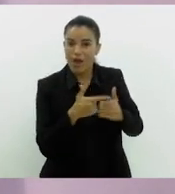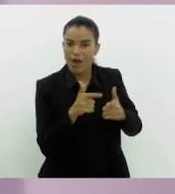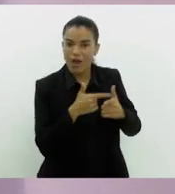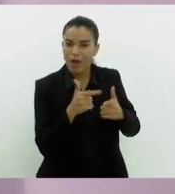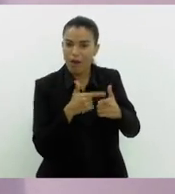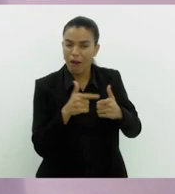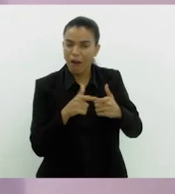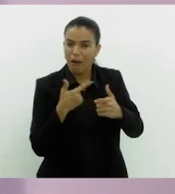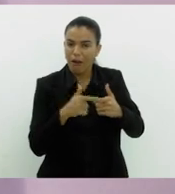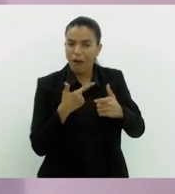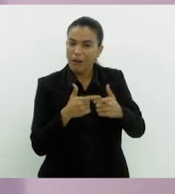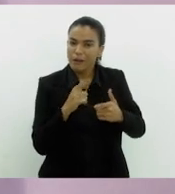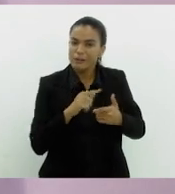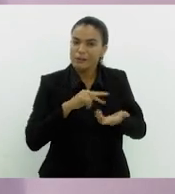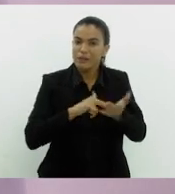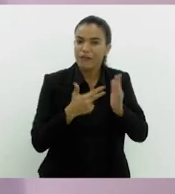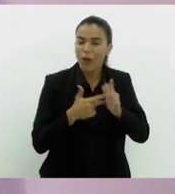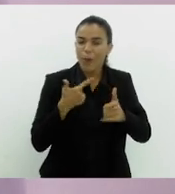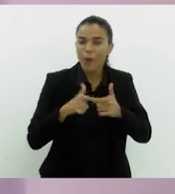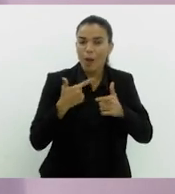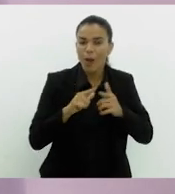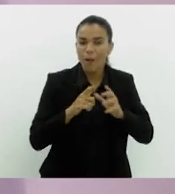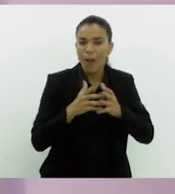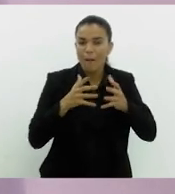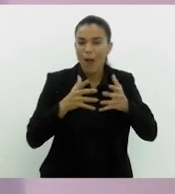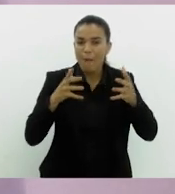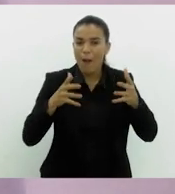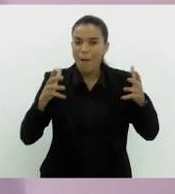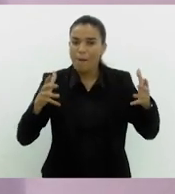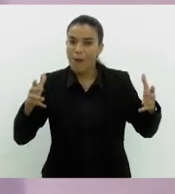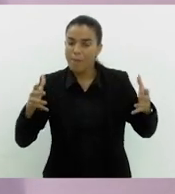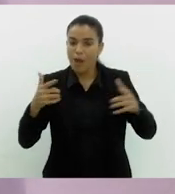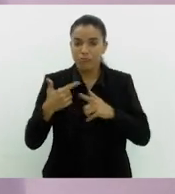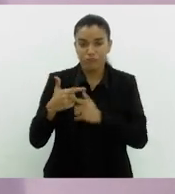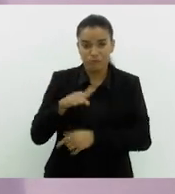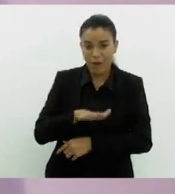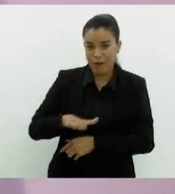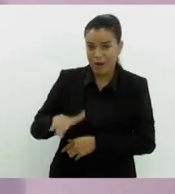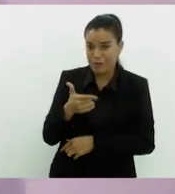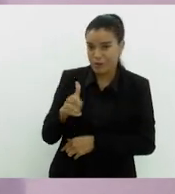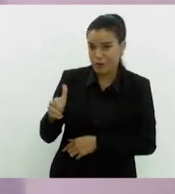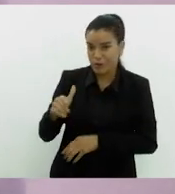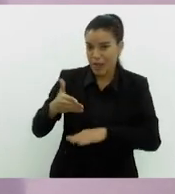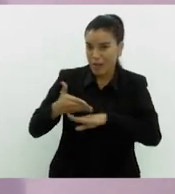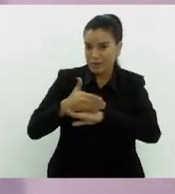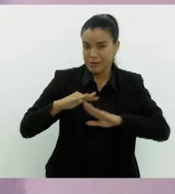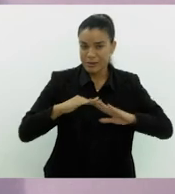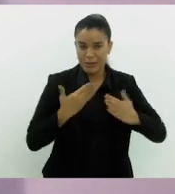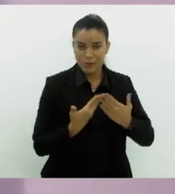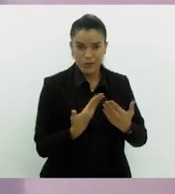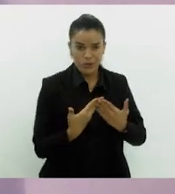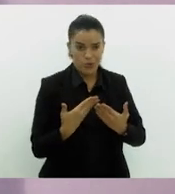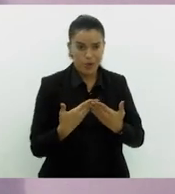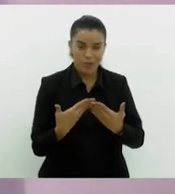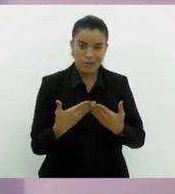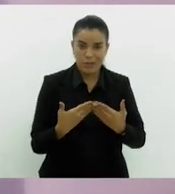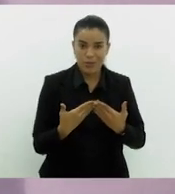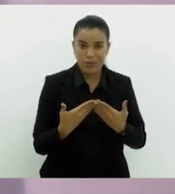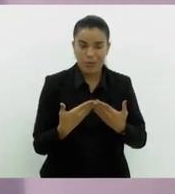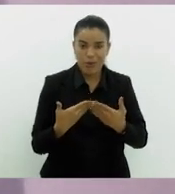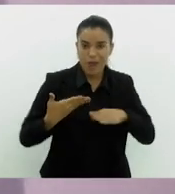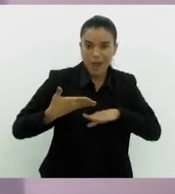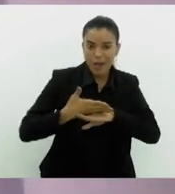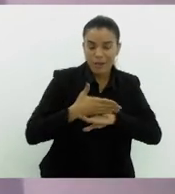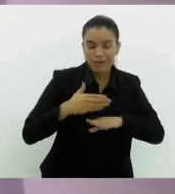vira uma bola de neve, porque a criança ficou sem um direito básico de acesso à educação, de acesso ao cuidado de uma creche,